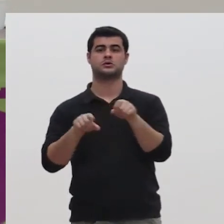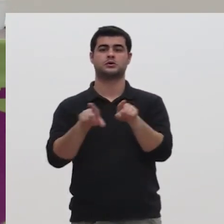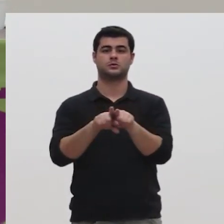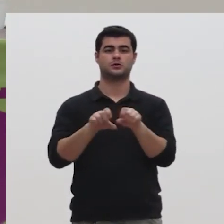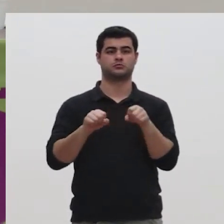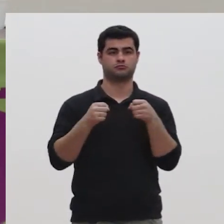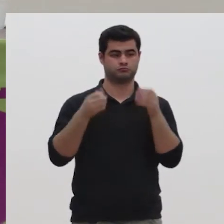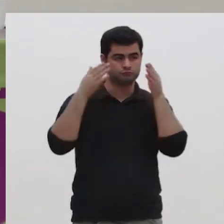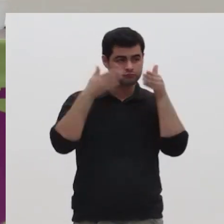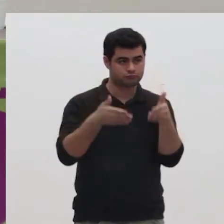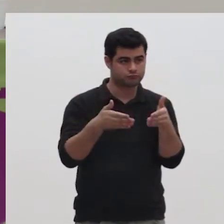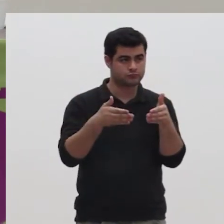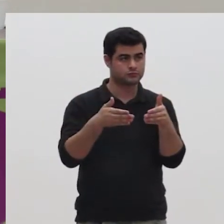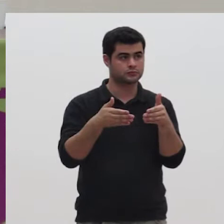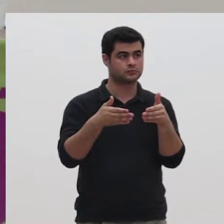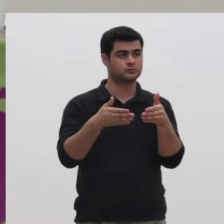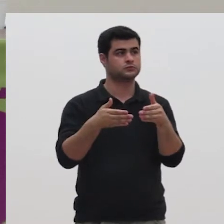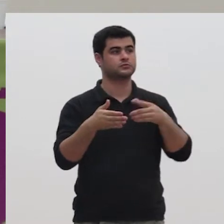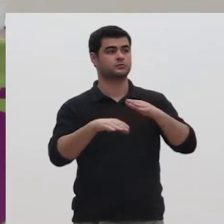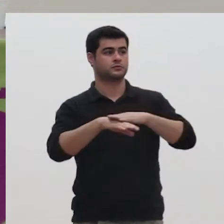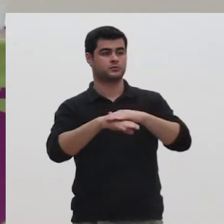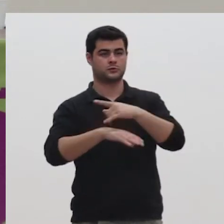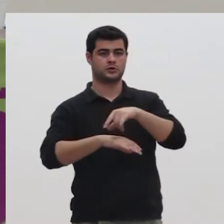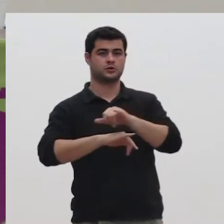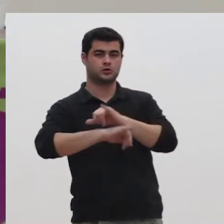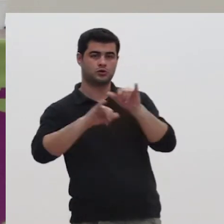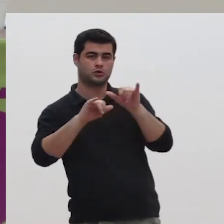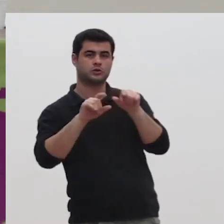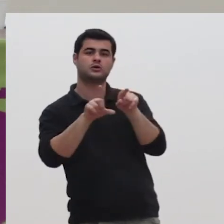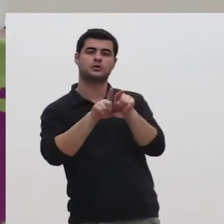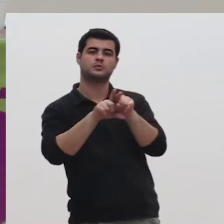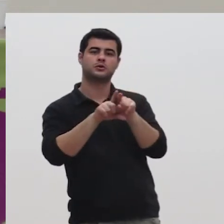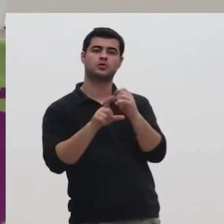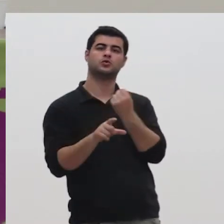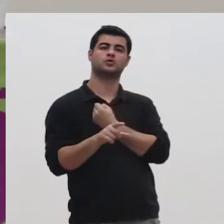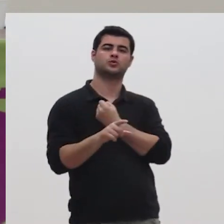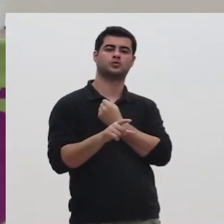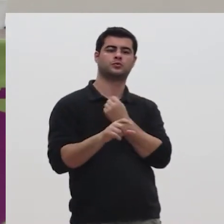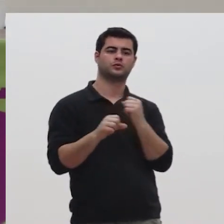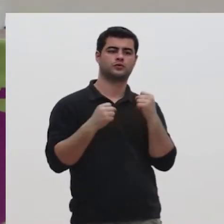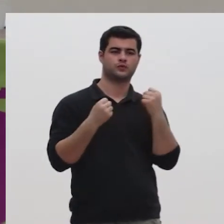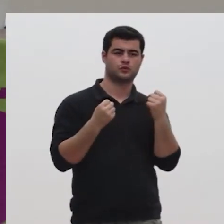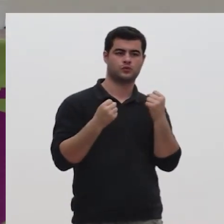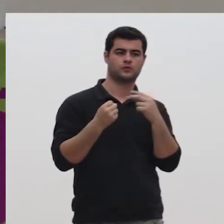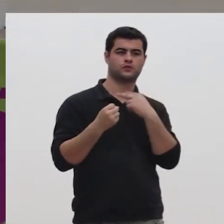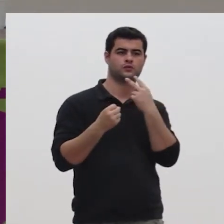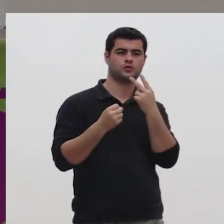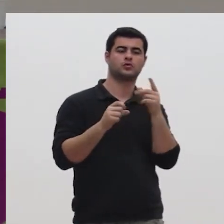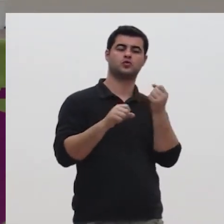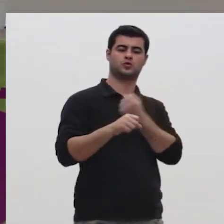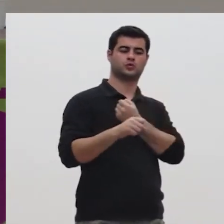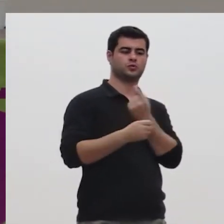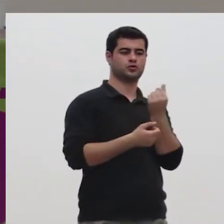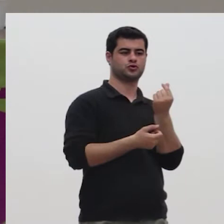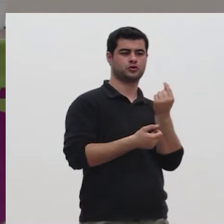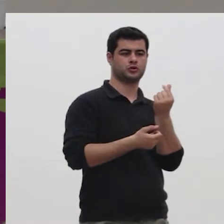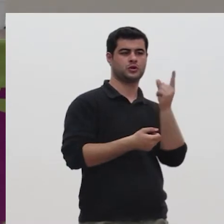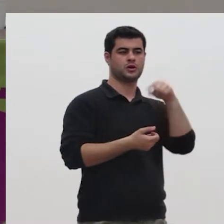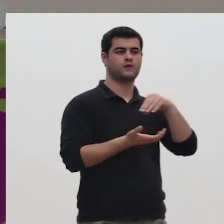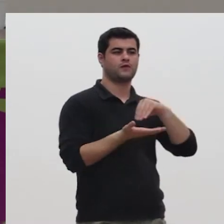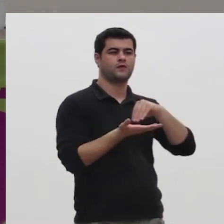que já vem definido, de acordo com as notas, qual é o número de bolsa e qual é o número de dinheiro. É uma falta